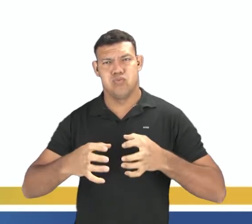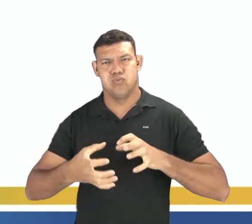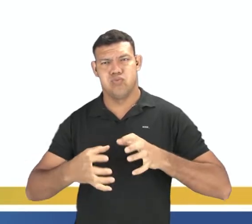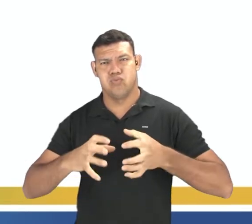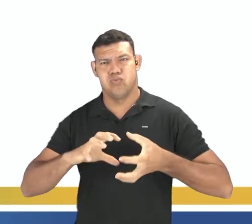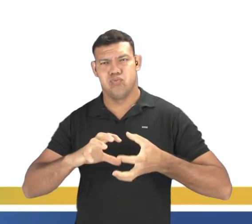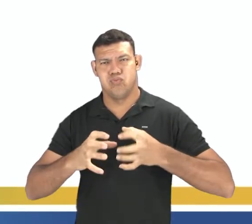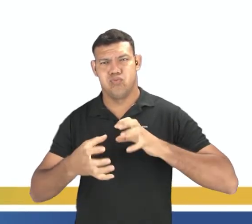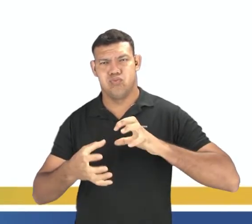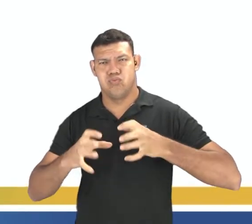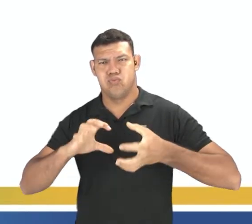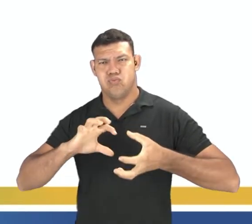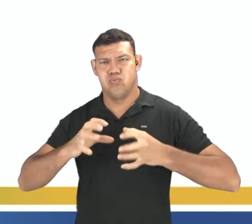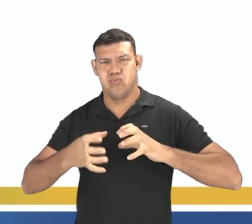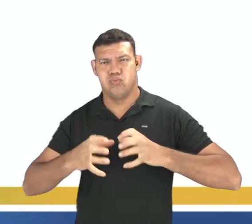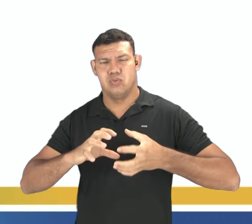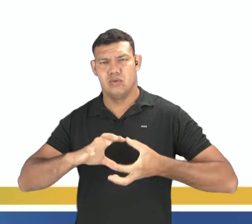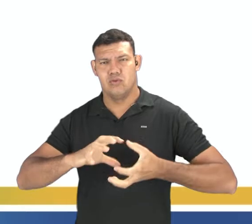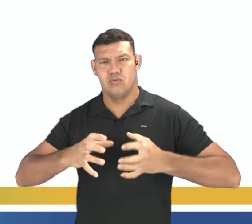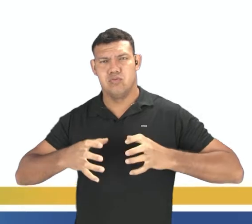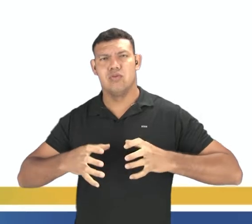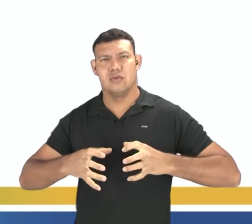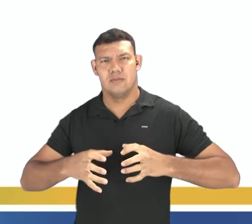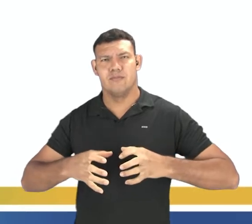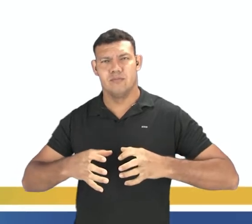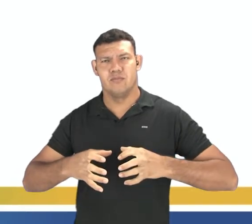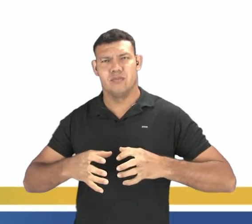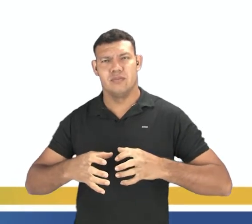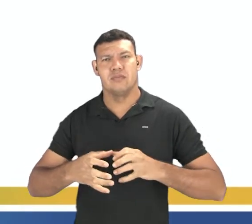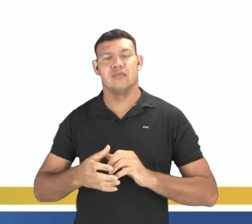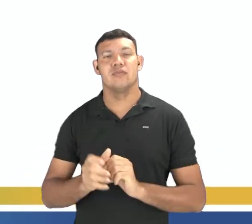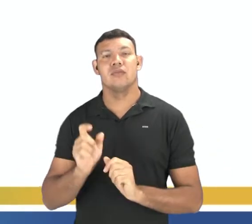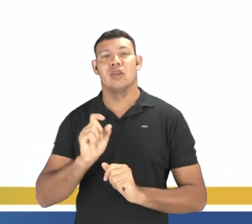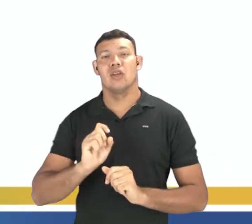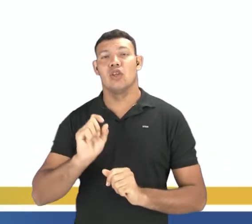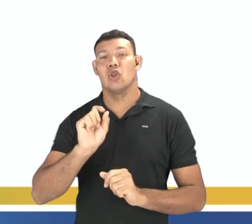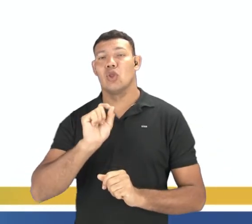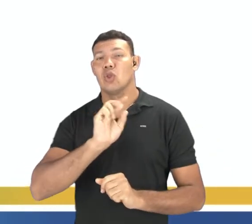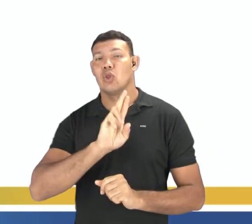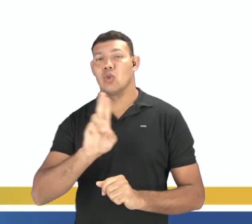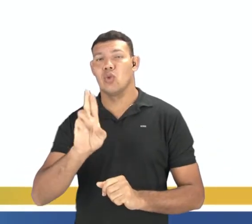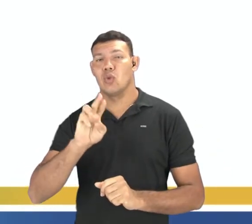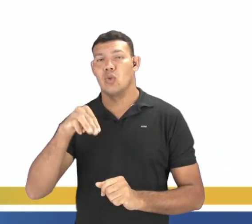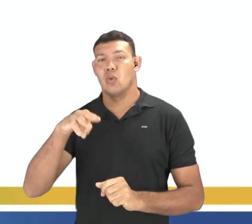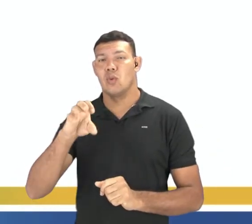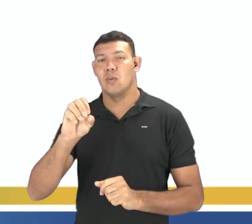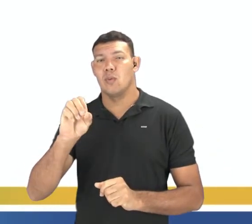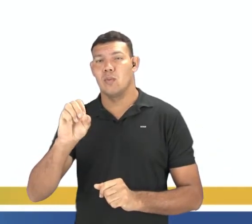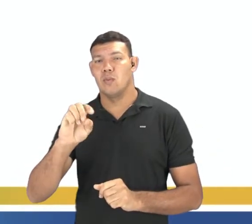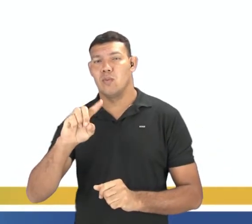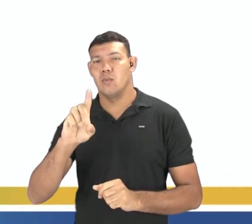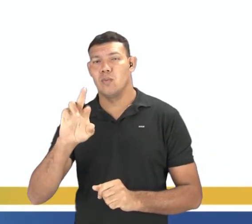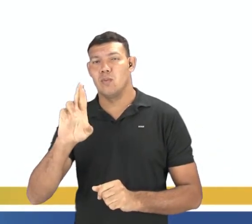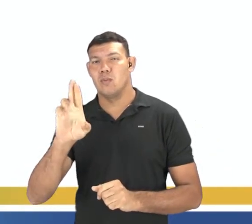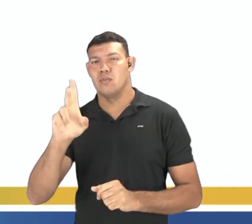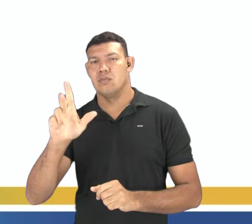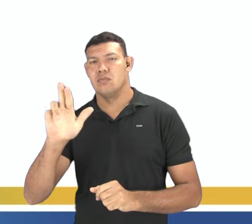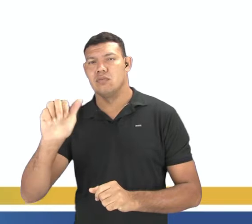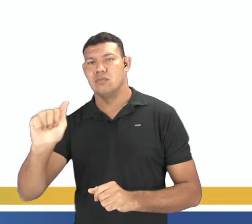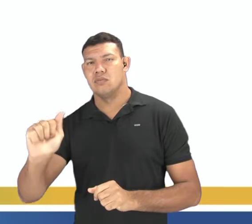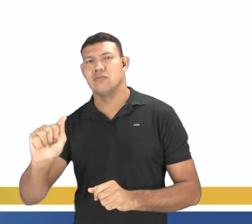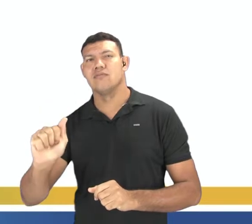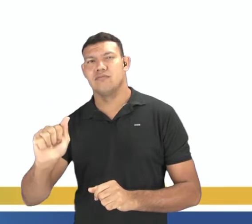fecundação. Na segunda e última etapa, ocorre a blástula, onde as células delimitam